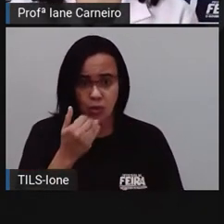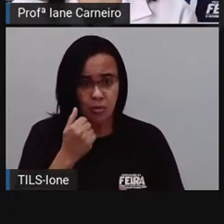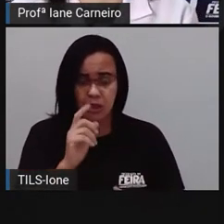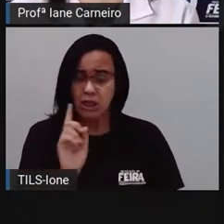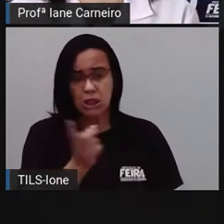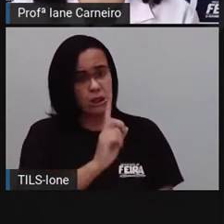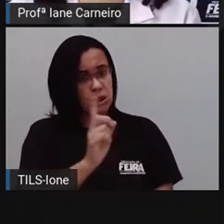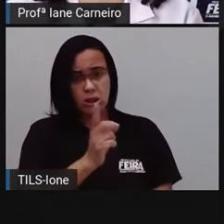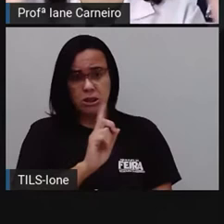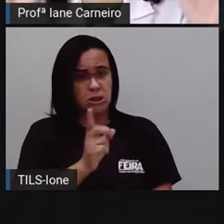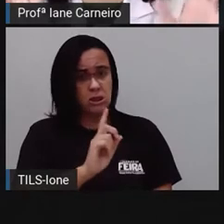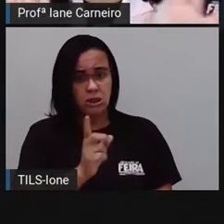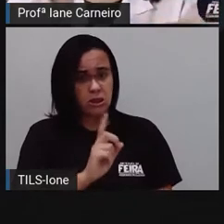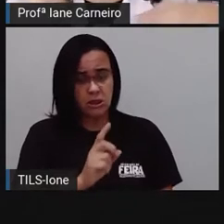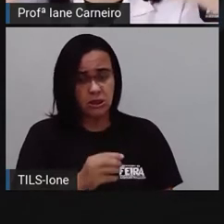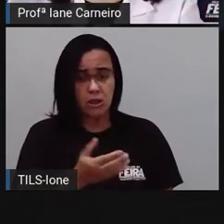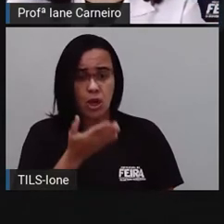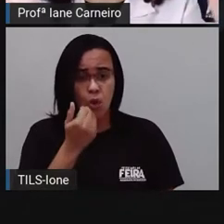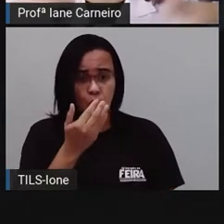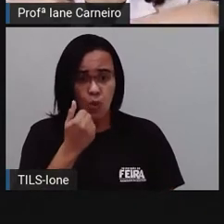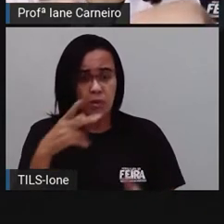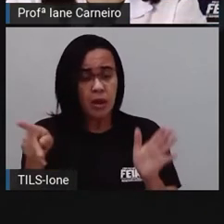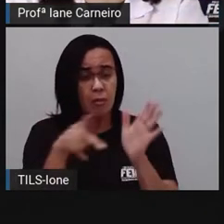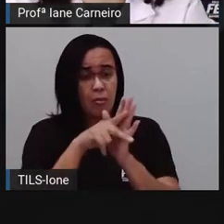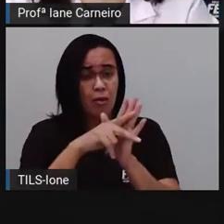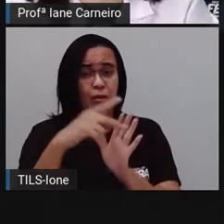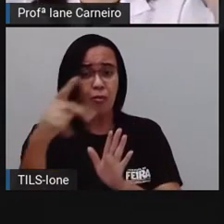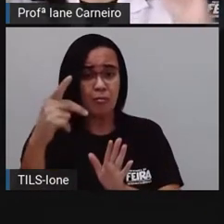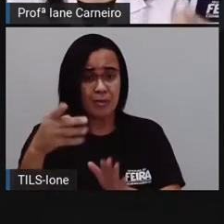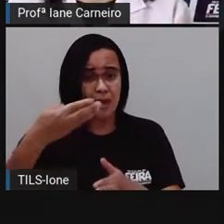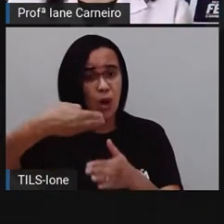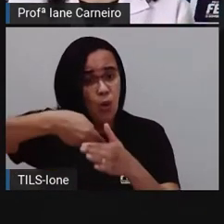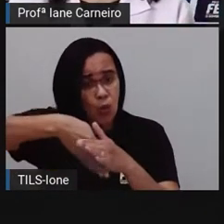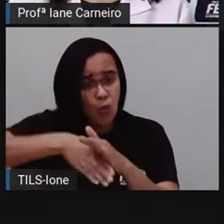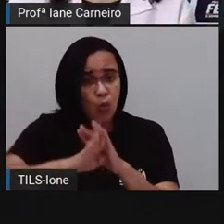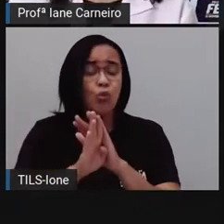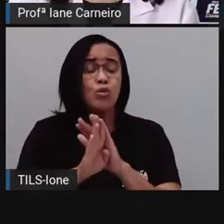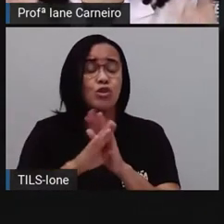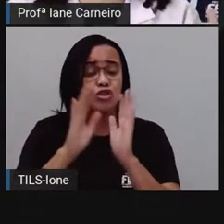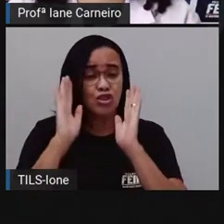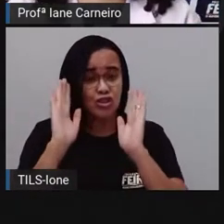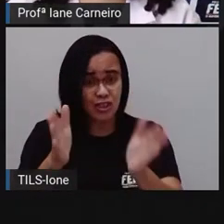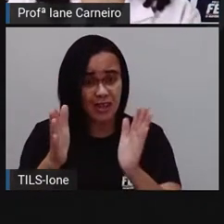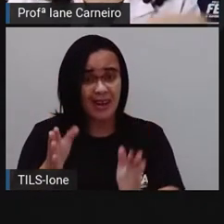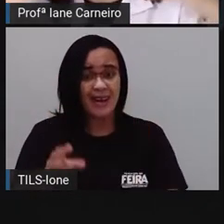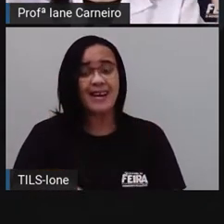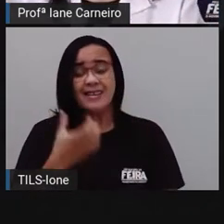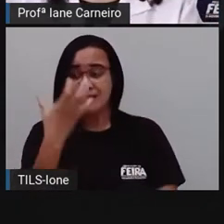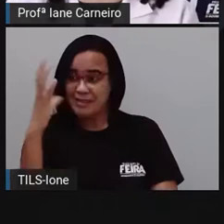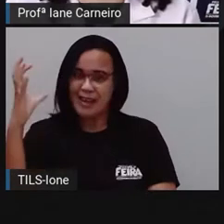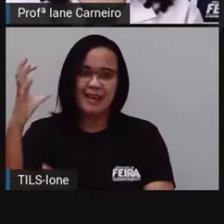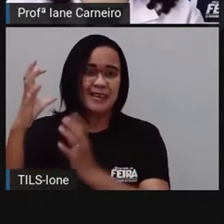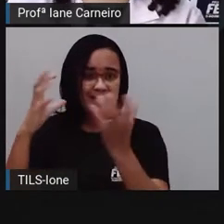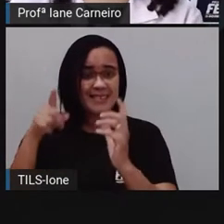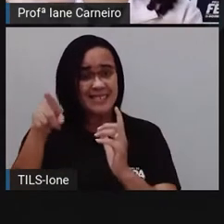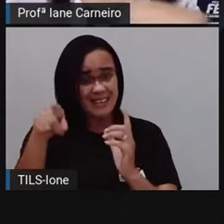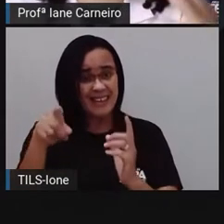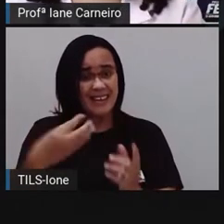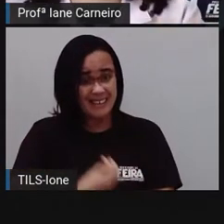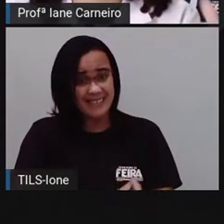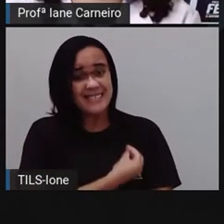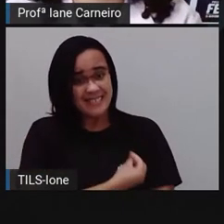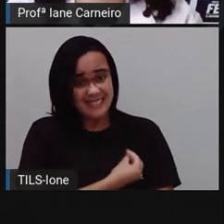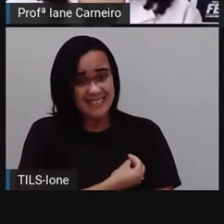come ração, né? Então, ele já está lá acostumado a viver naquele ambiente. E aí, se acabar a comida dele, ele vai